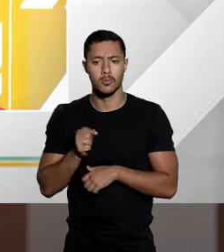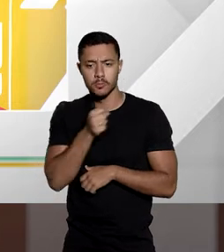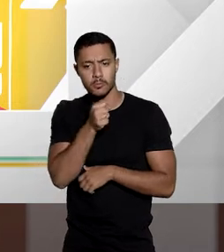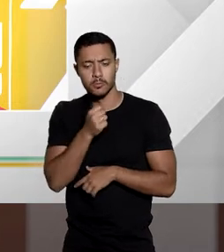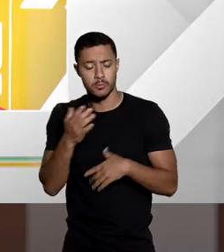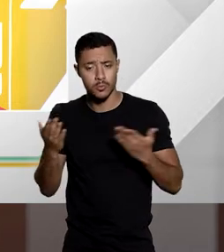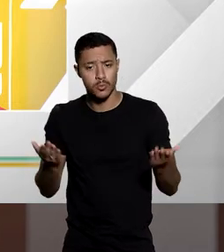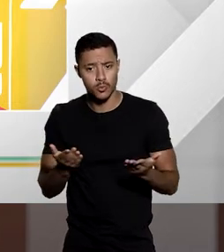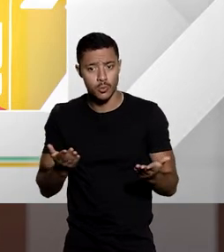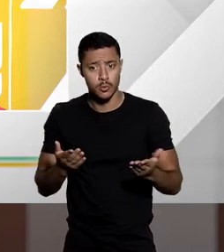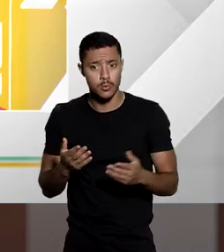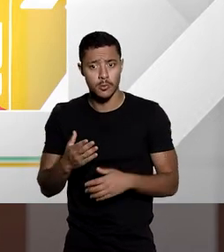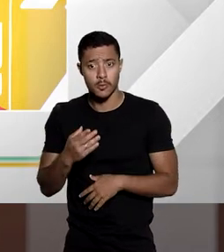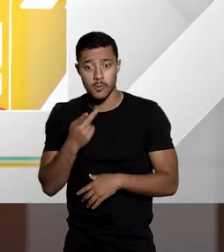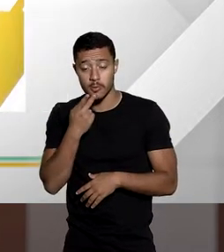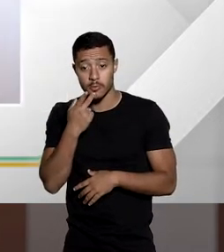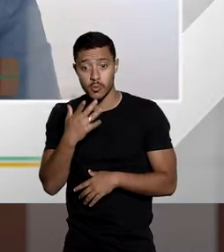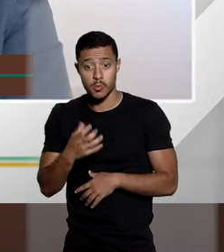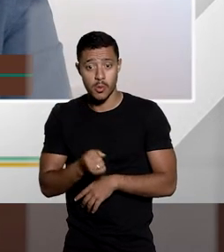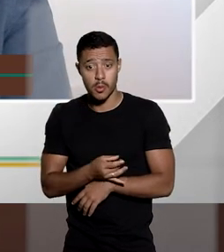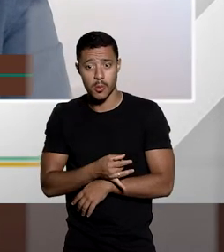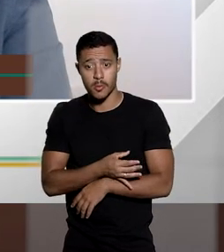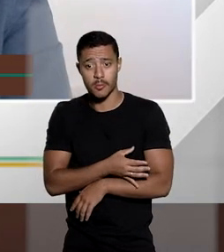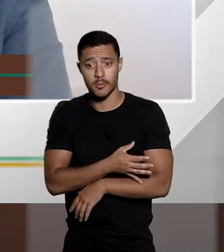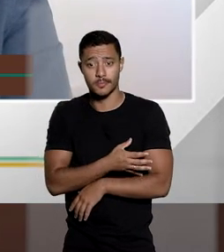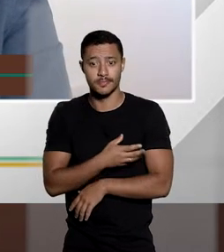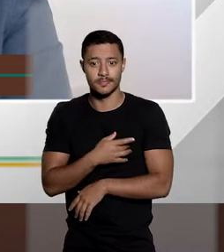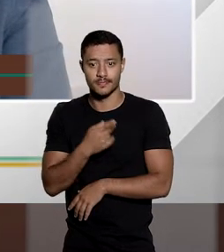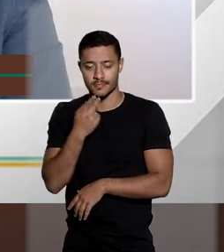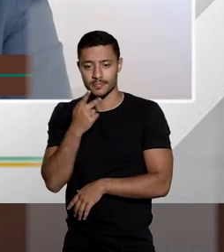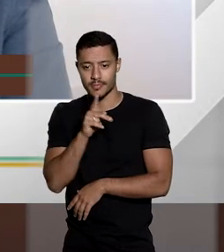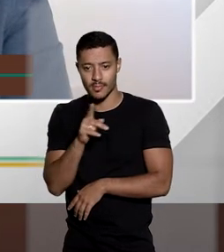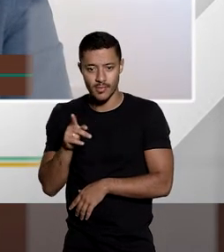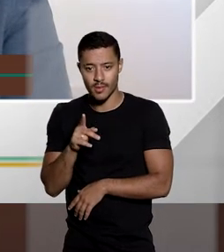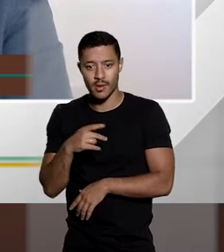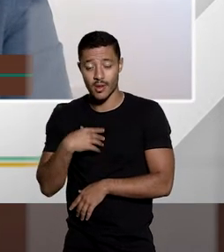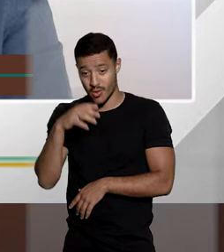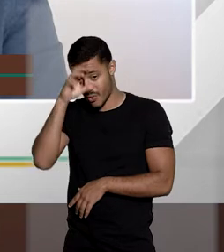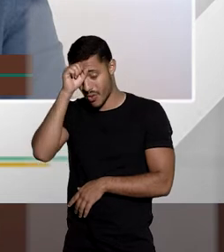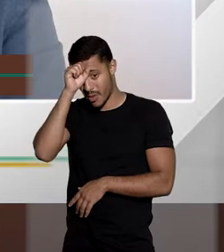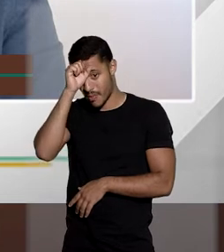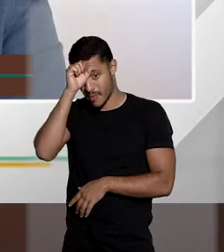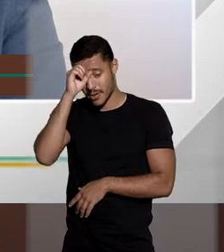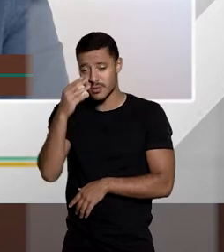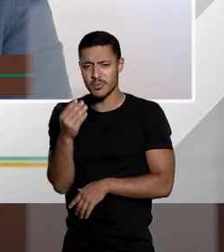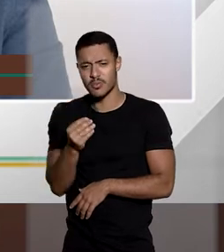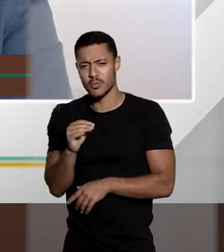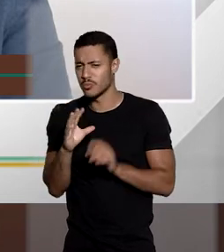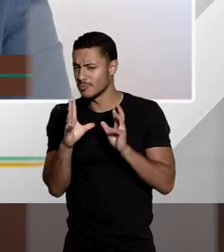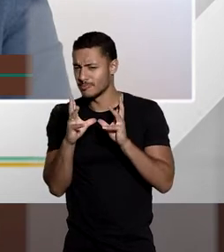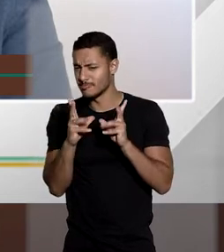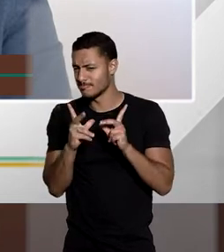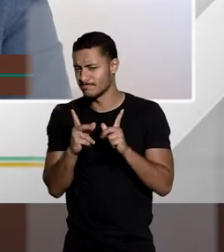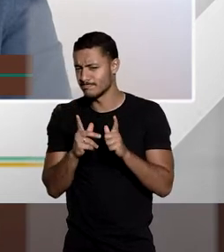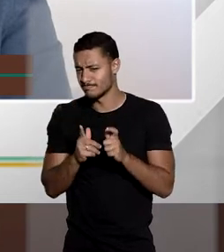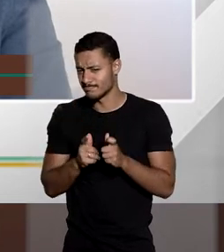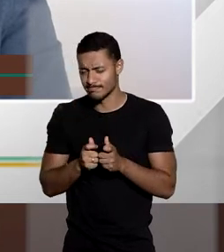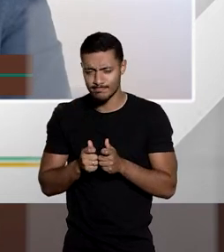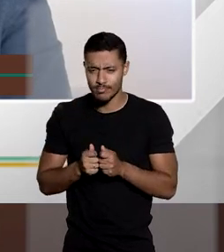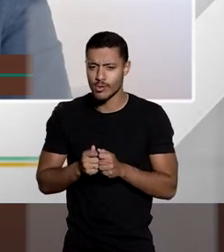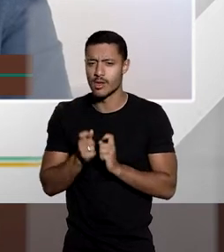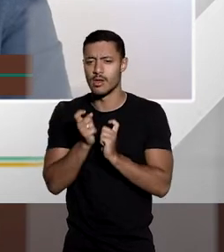de hoje. Dizer que eu estou muito emocionada aqui com o relato da minha professora e que eu aprendi, aliás, toda uma leva de gerações